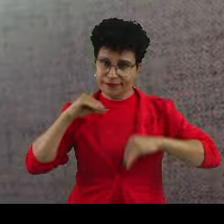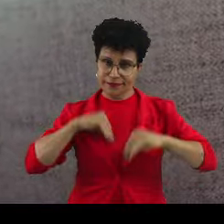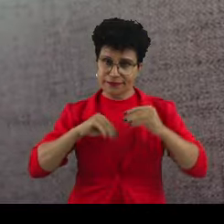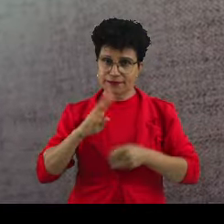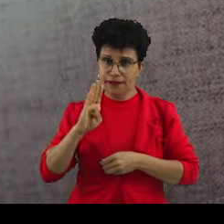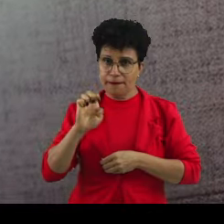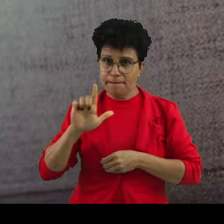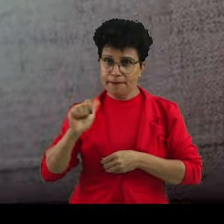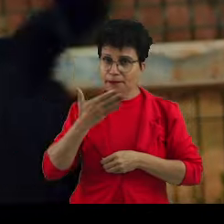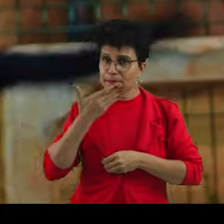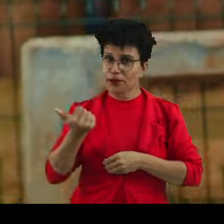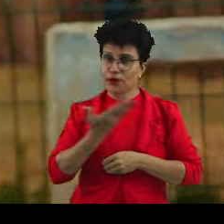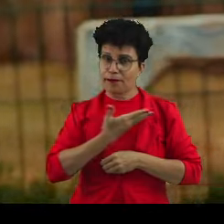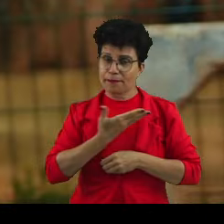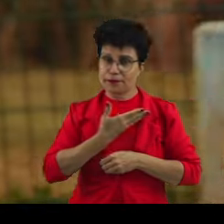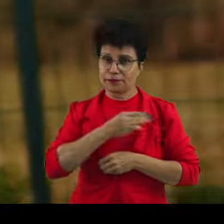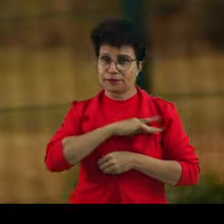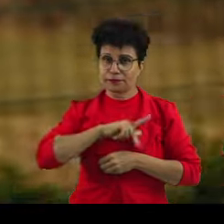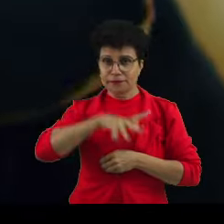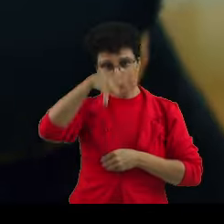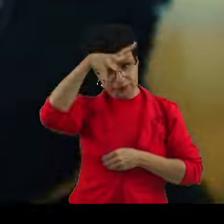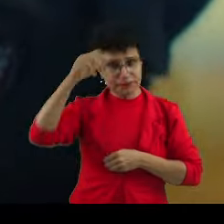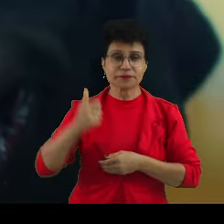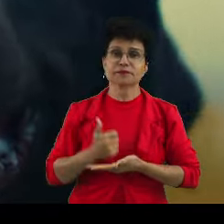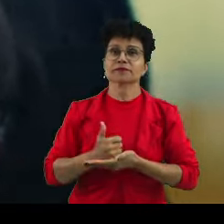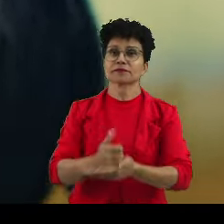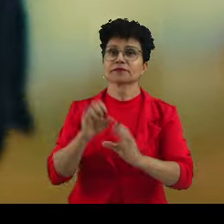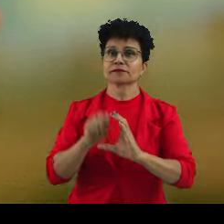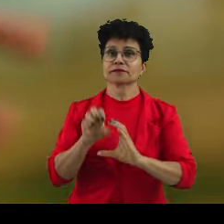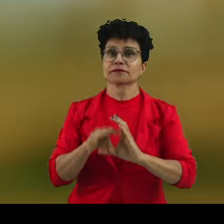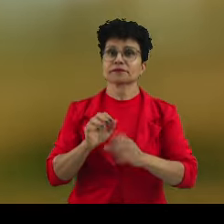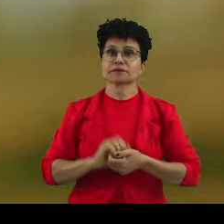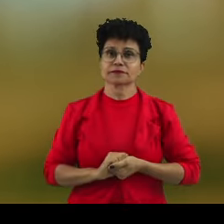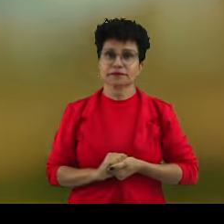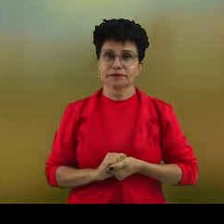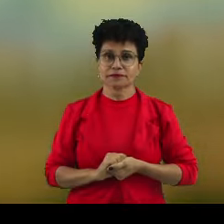essa depressão. A Bela é minha melhor amiga. Ministério Público de Mato Grosso. Apoio TV Centro América.